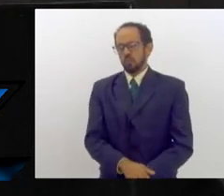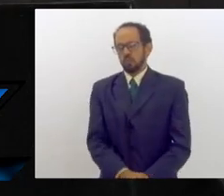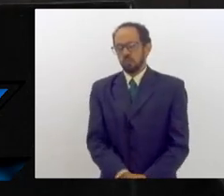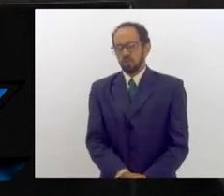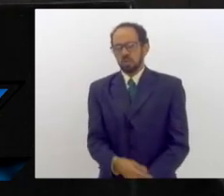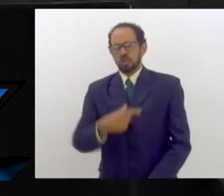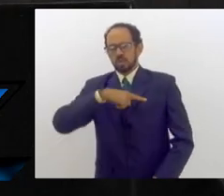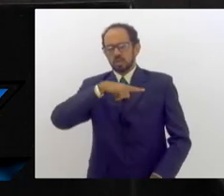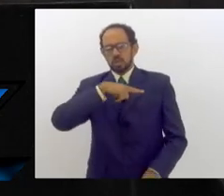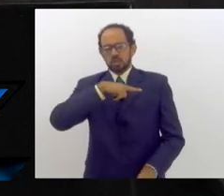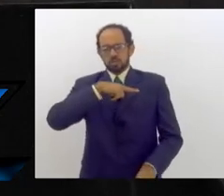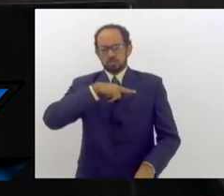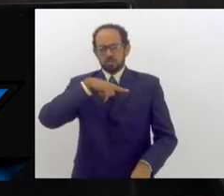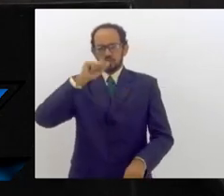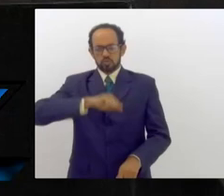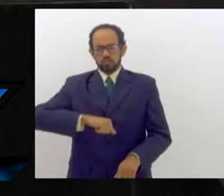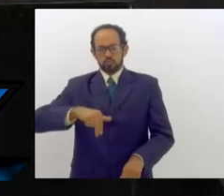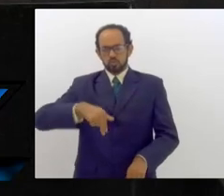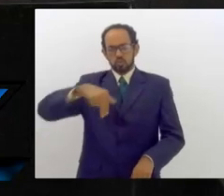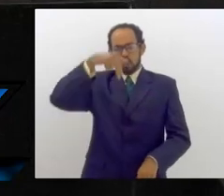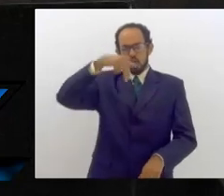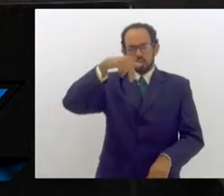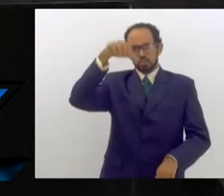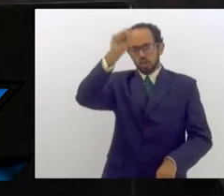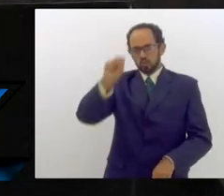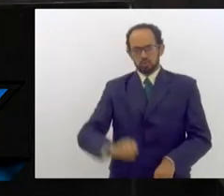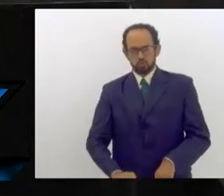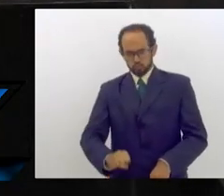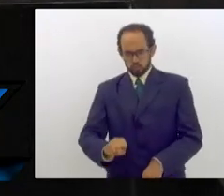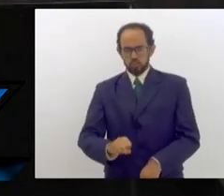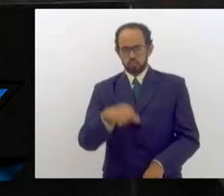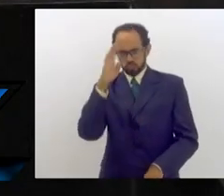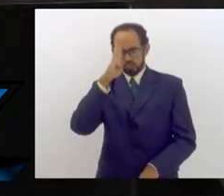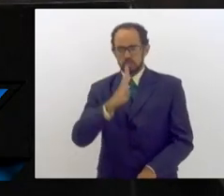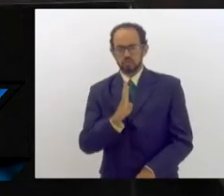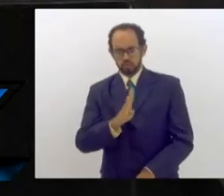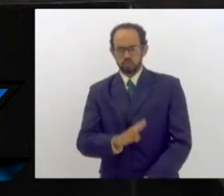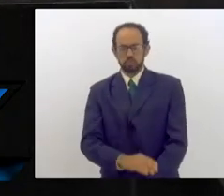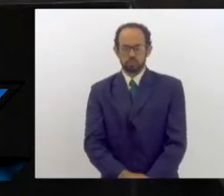que temos de norte a sul do apóstolo ao Chuí